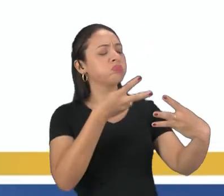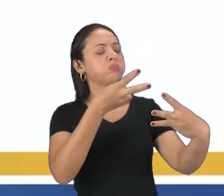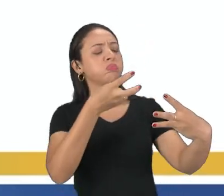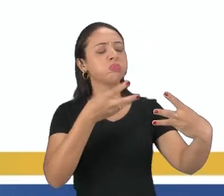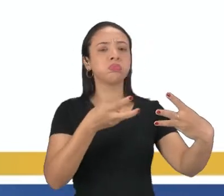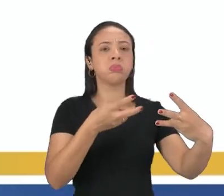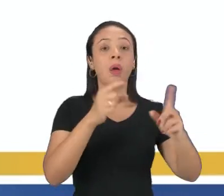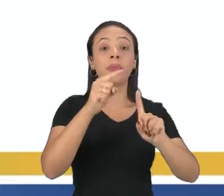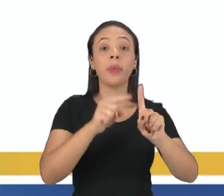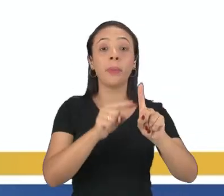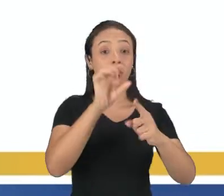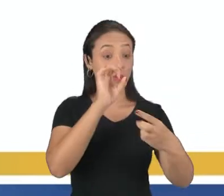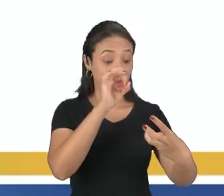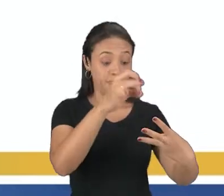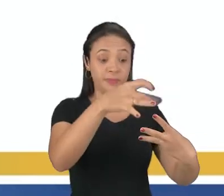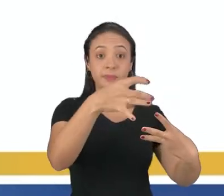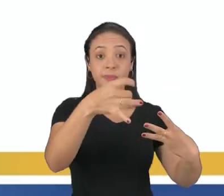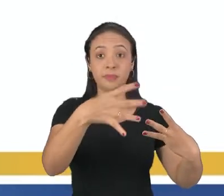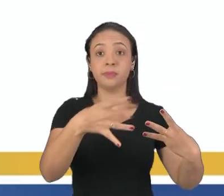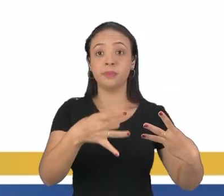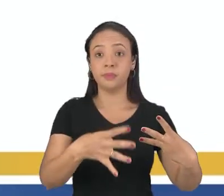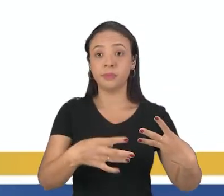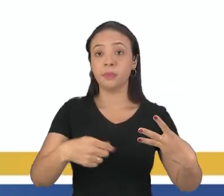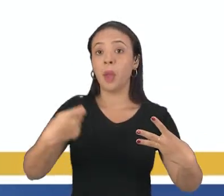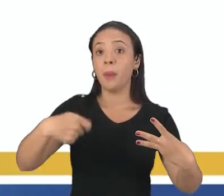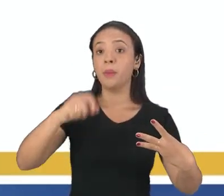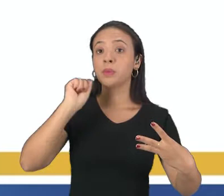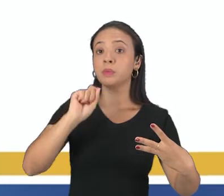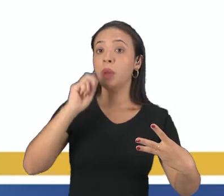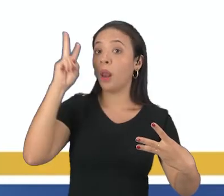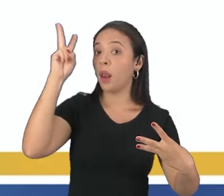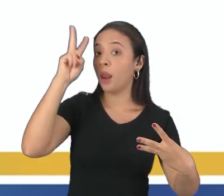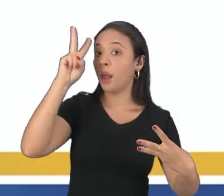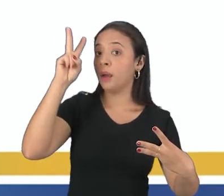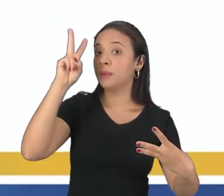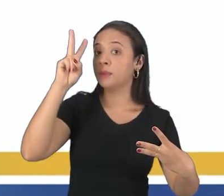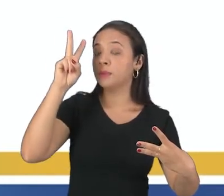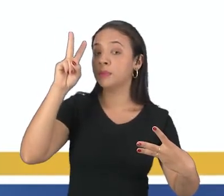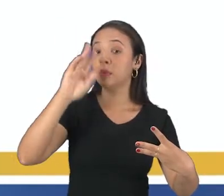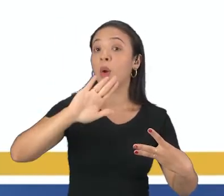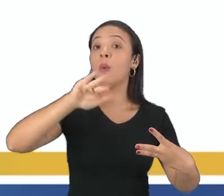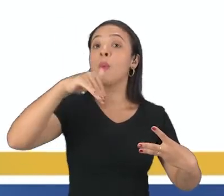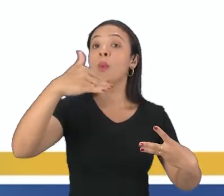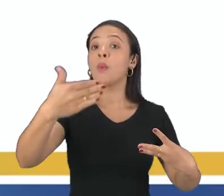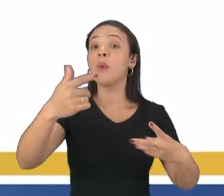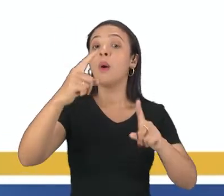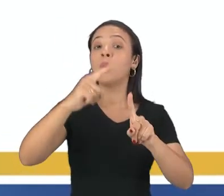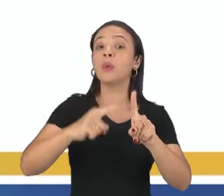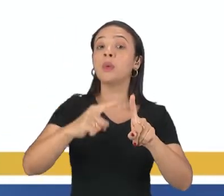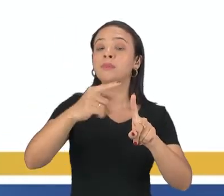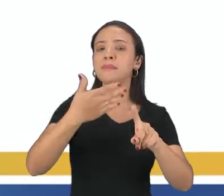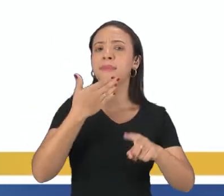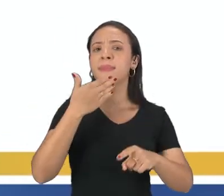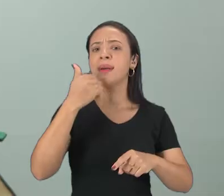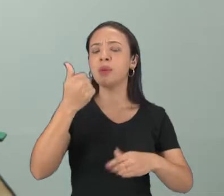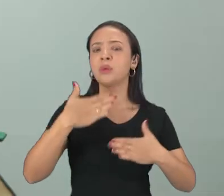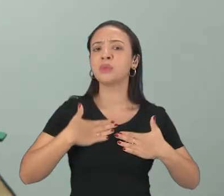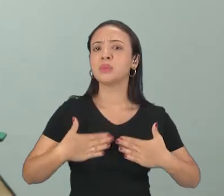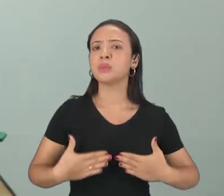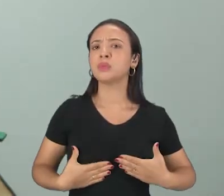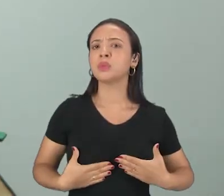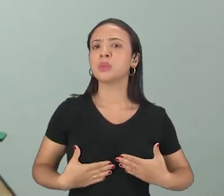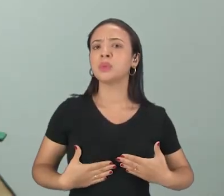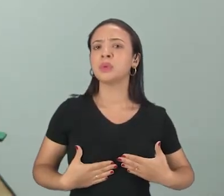vendo a temperatura de cada um, nós precisamos lembrar qual é a temperatura ideal para o nosso